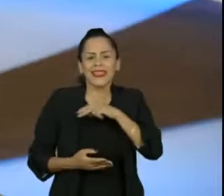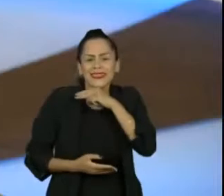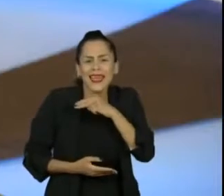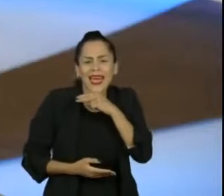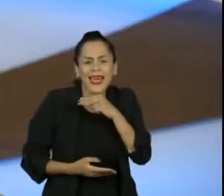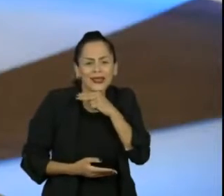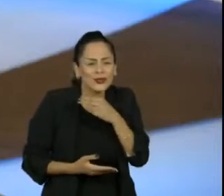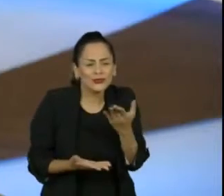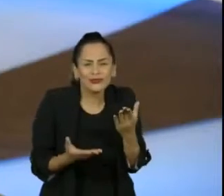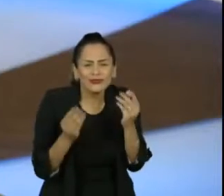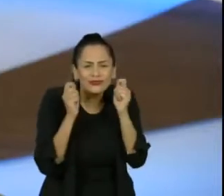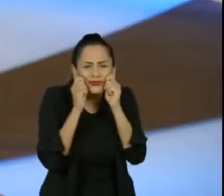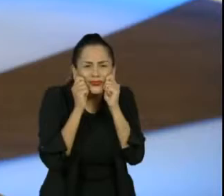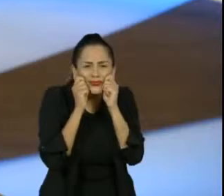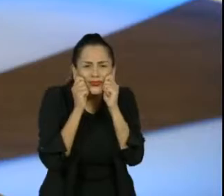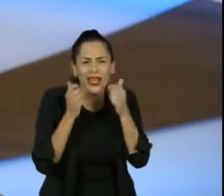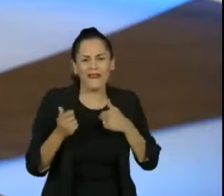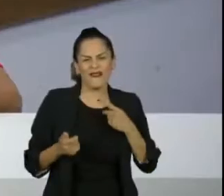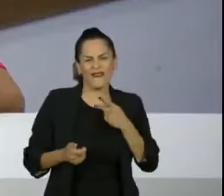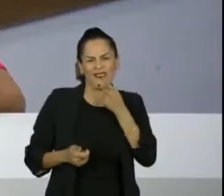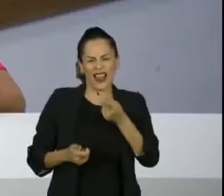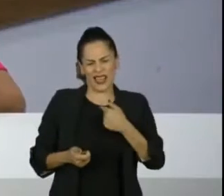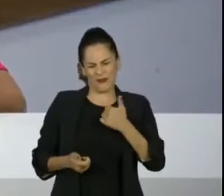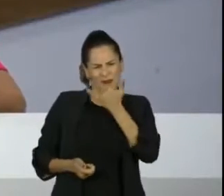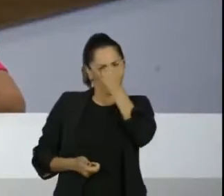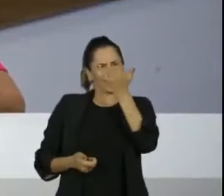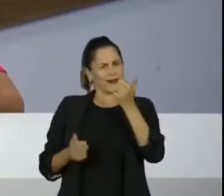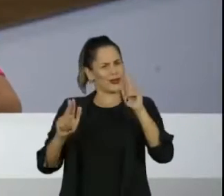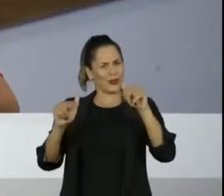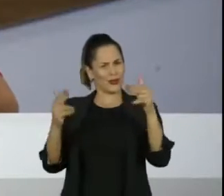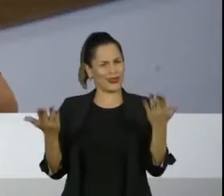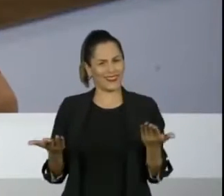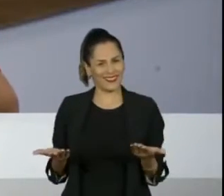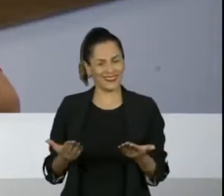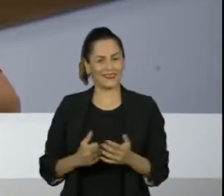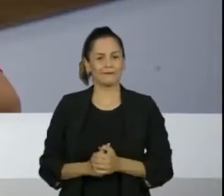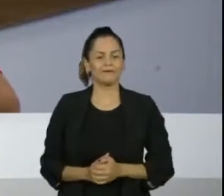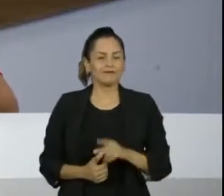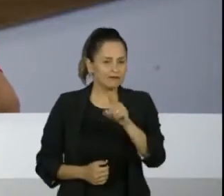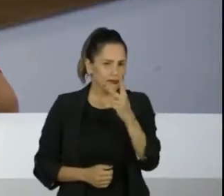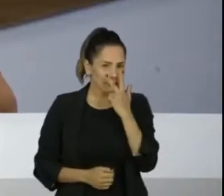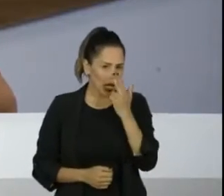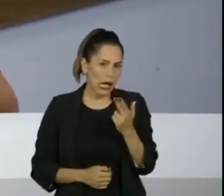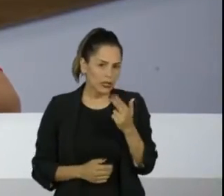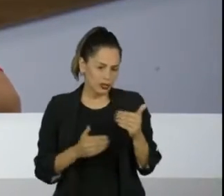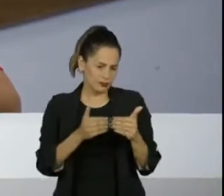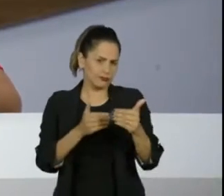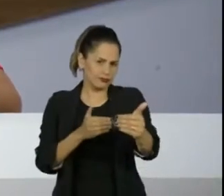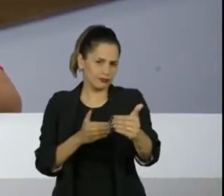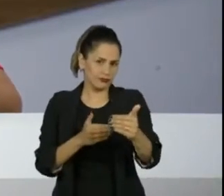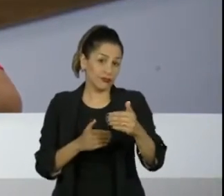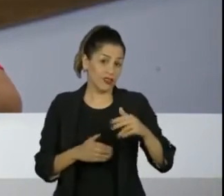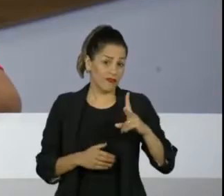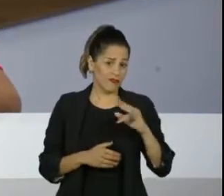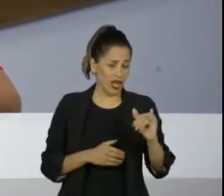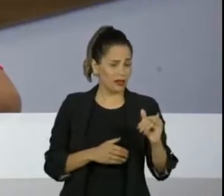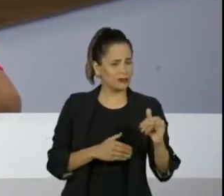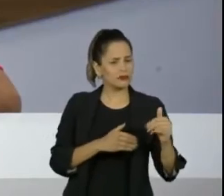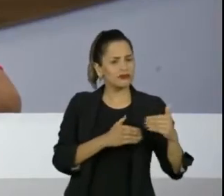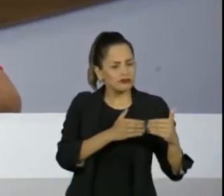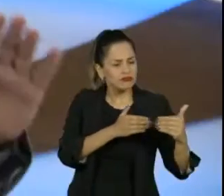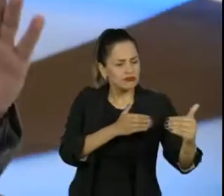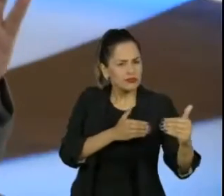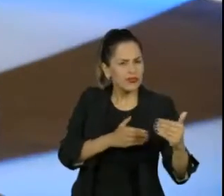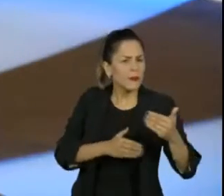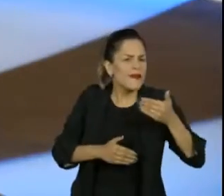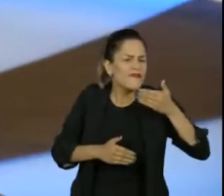né? E o senhor acha que daqui para frente, né, vai ser mais fácil? Eu acho que